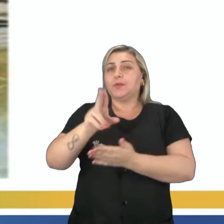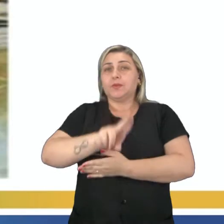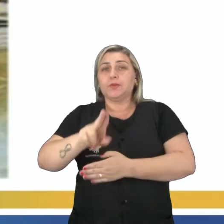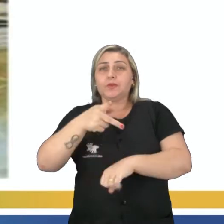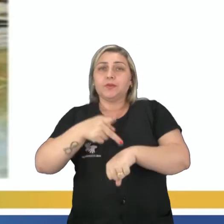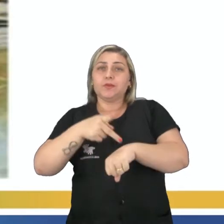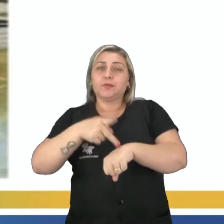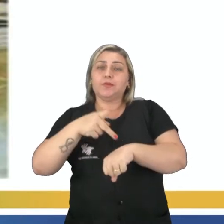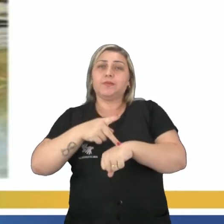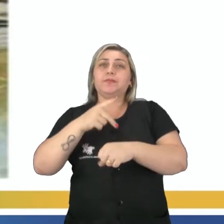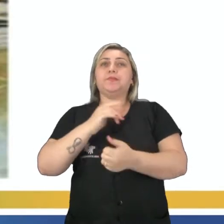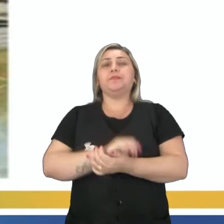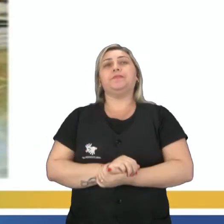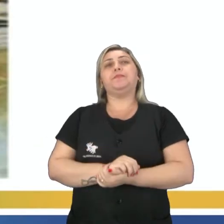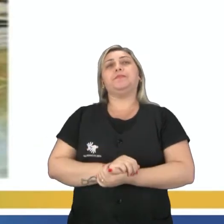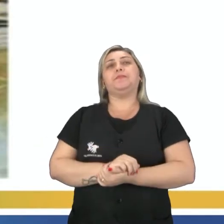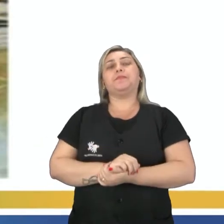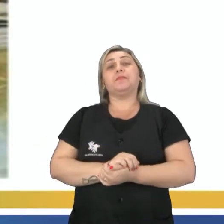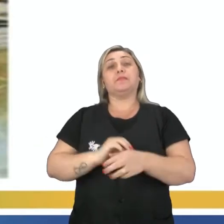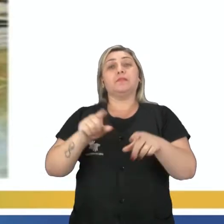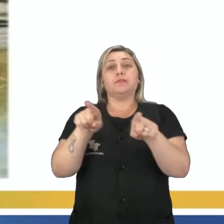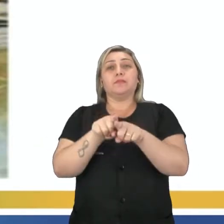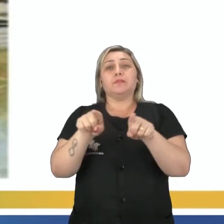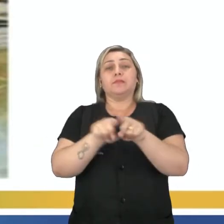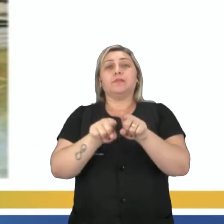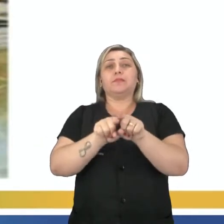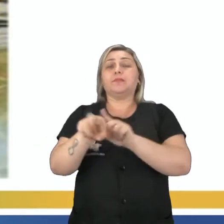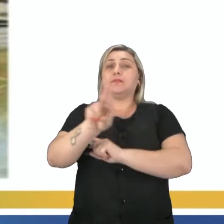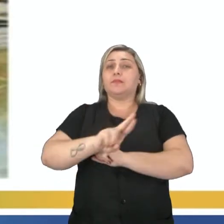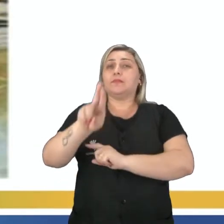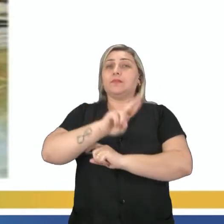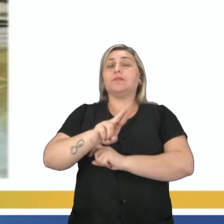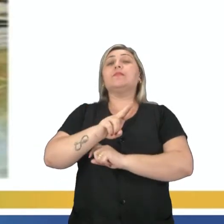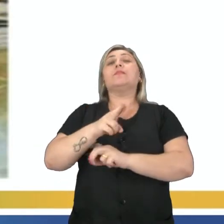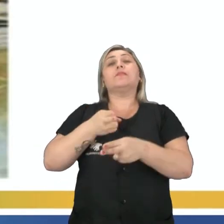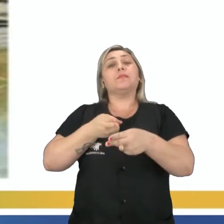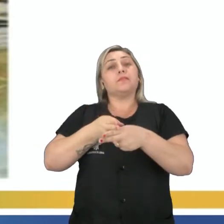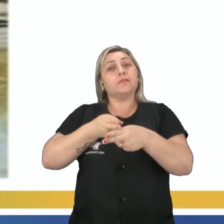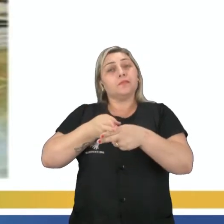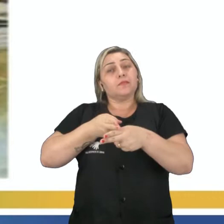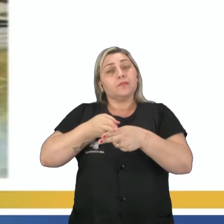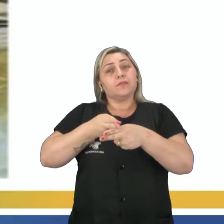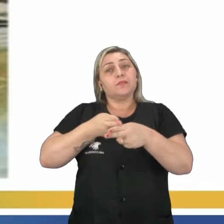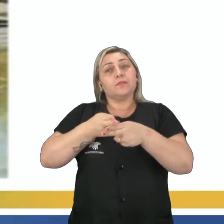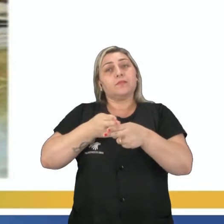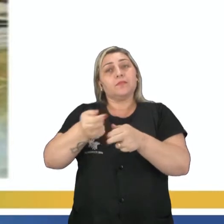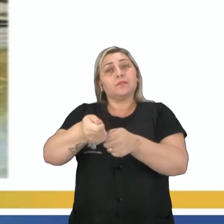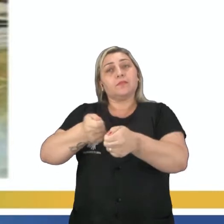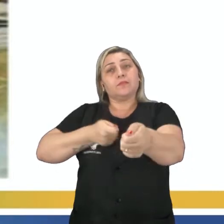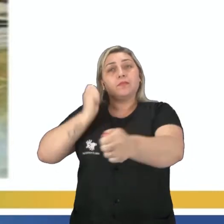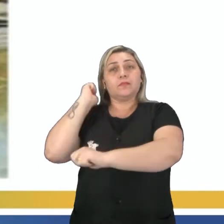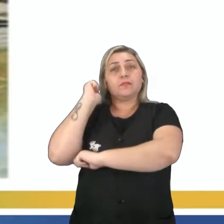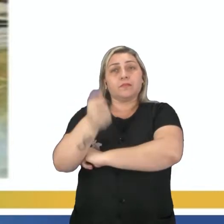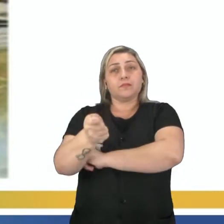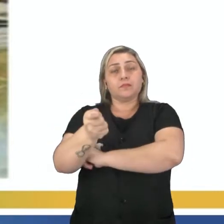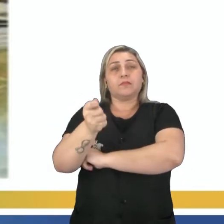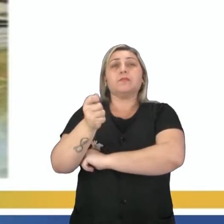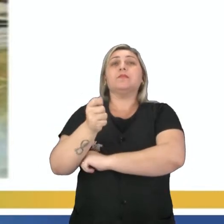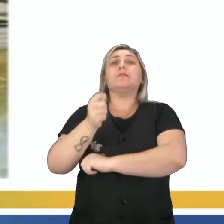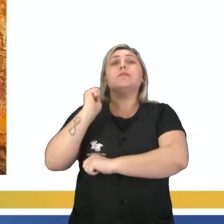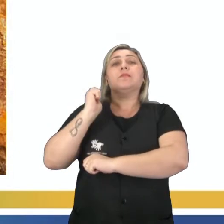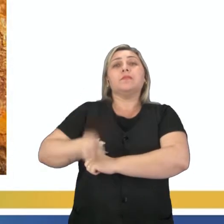uso de pedras, de cacos de pedras, e também usar como lâminas, tá, pessoal? Em lanças, tá?